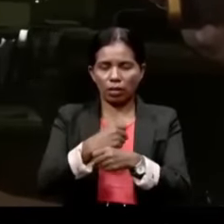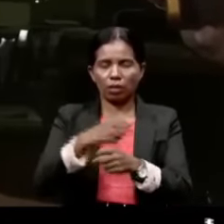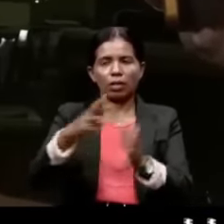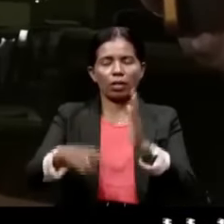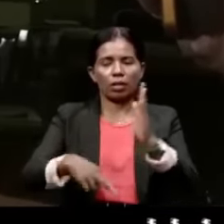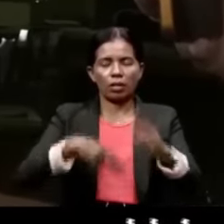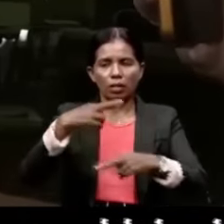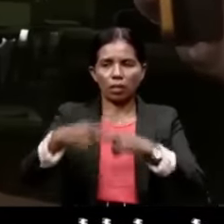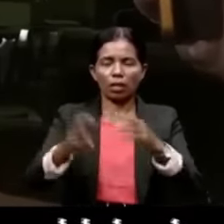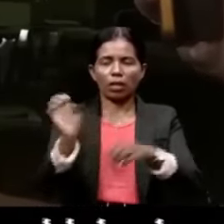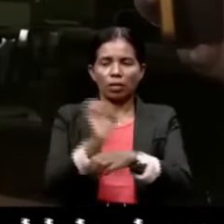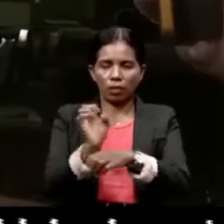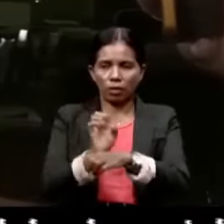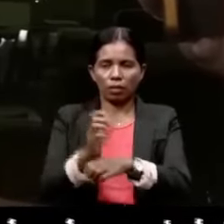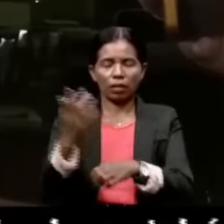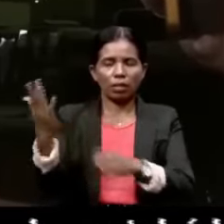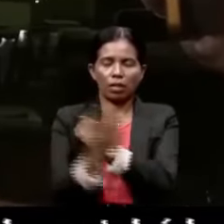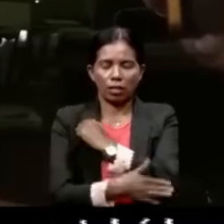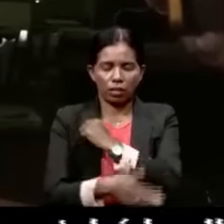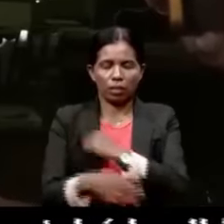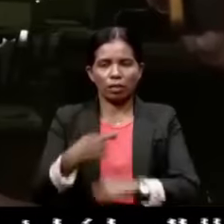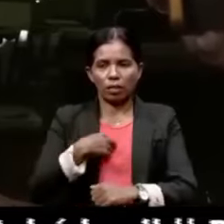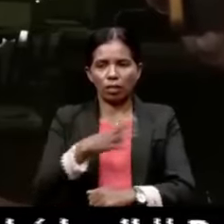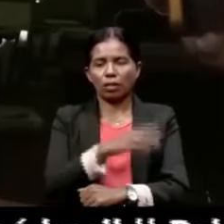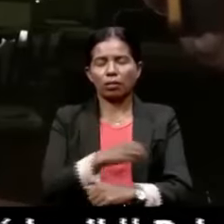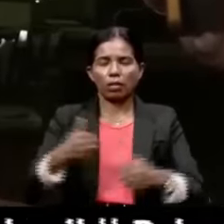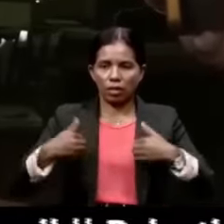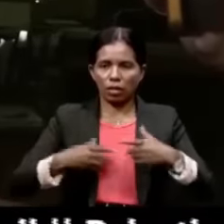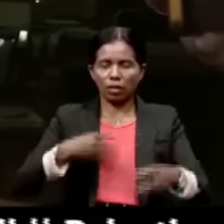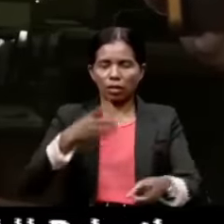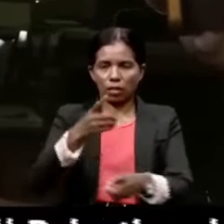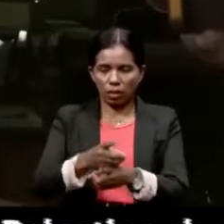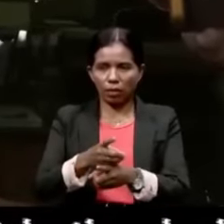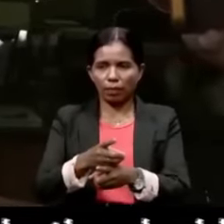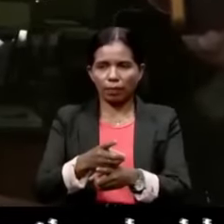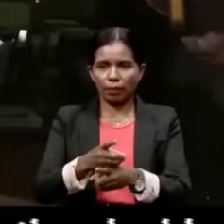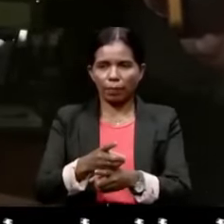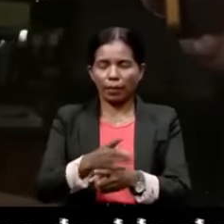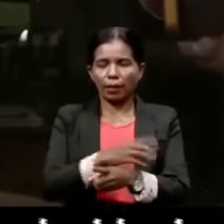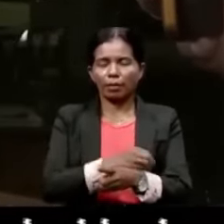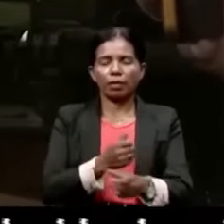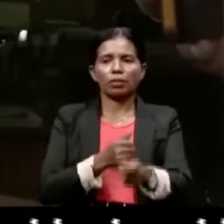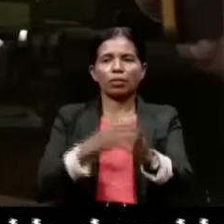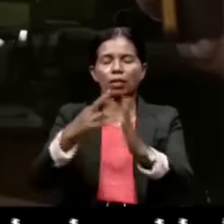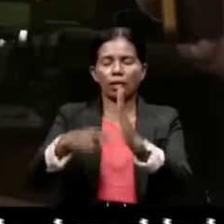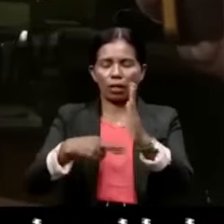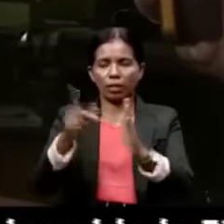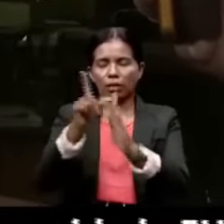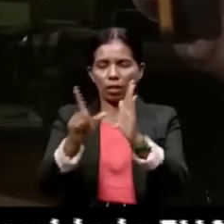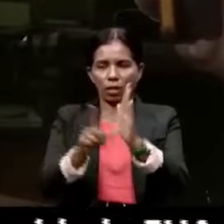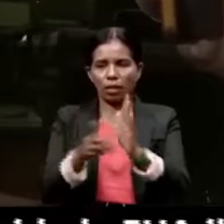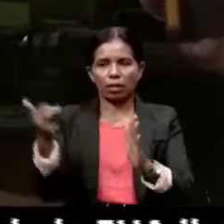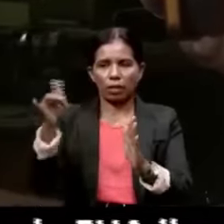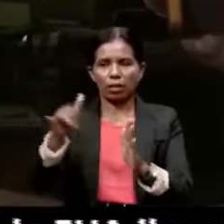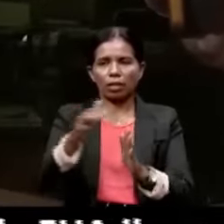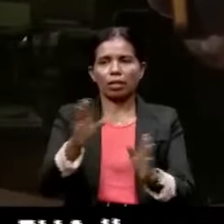circulação, economia e ni país rasi, não mas ni é direito, desde que ni é preencha requisitos legais também, atu no ne,